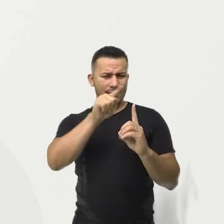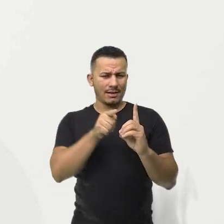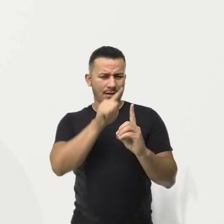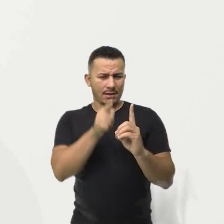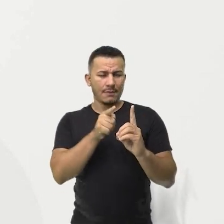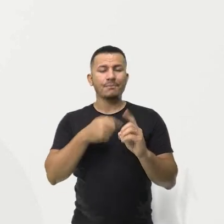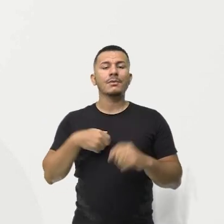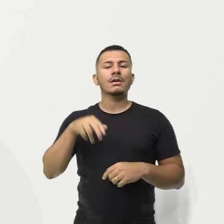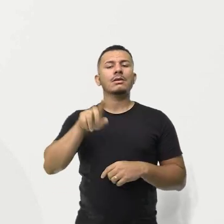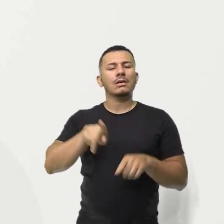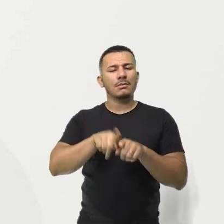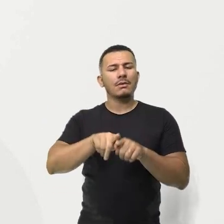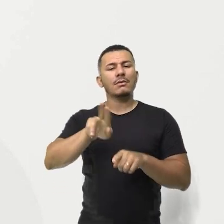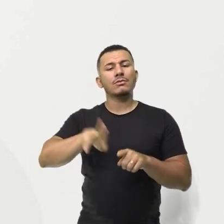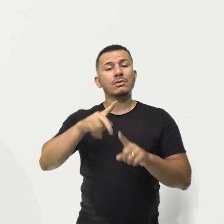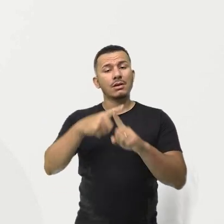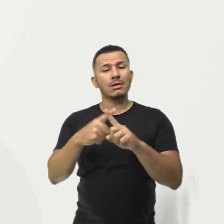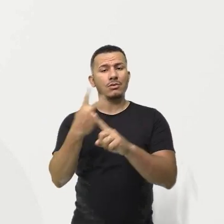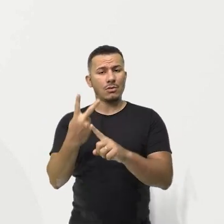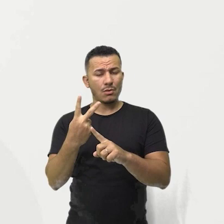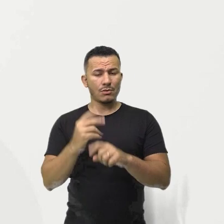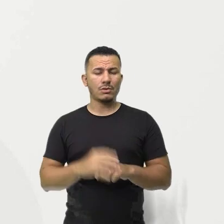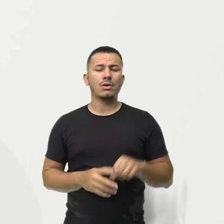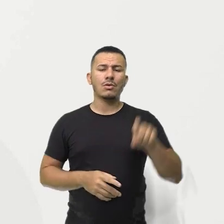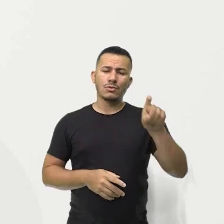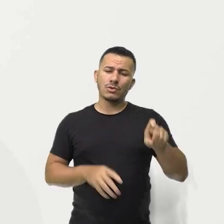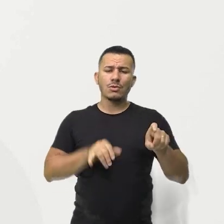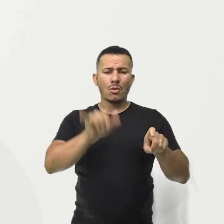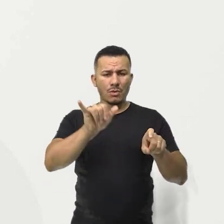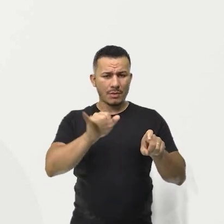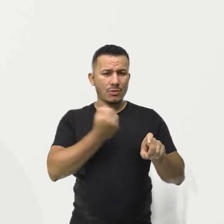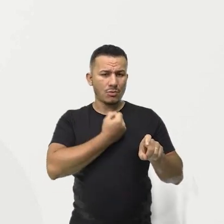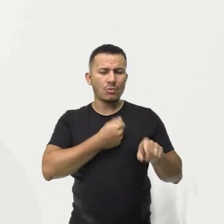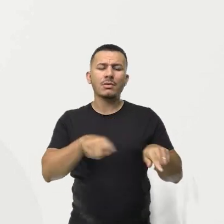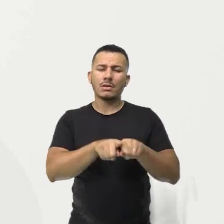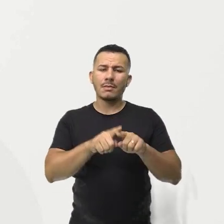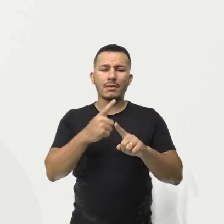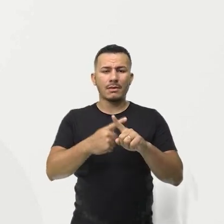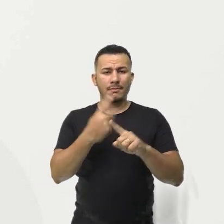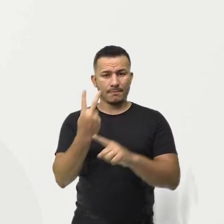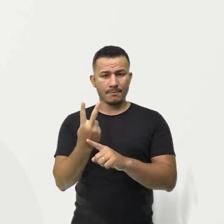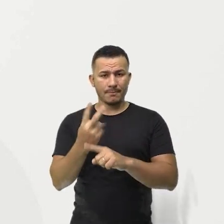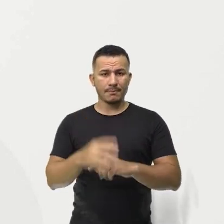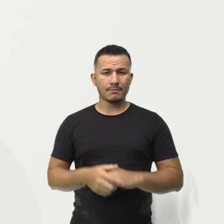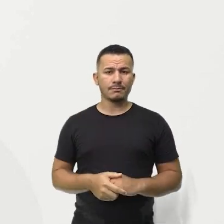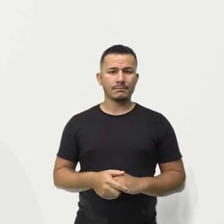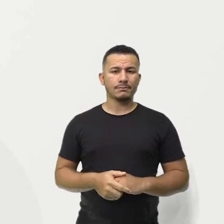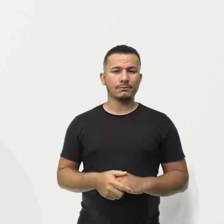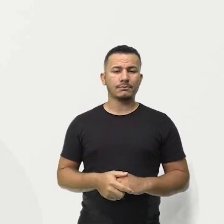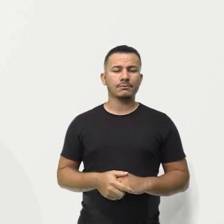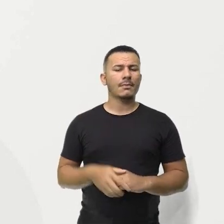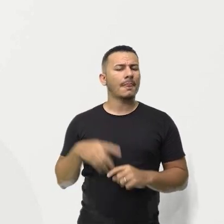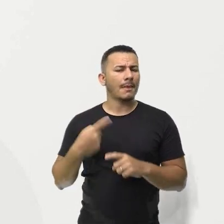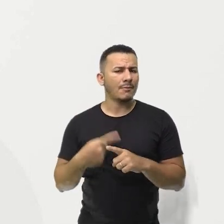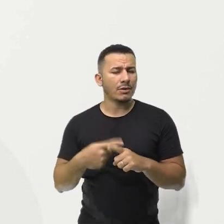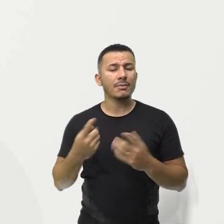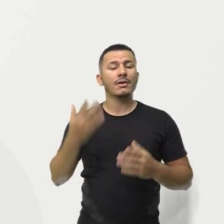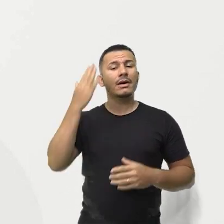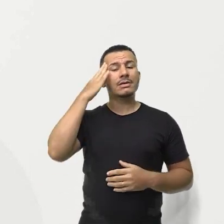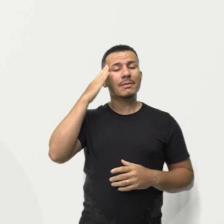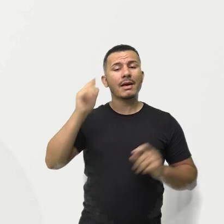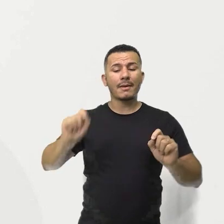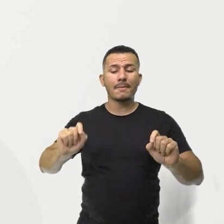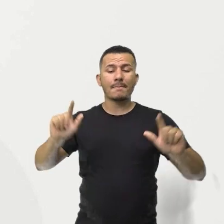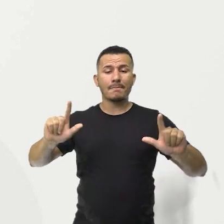é 8. E aí nós temos o nosso ponto D, que nós vamos chamar de D', que nós também vamos multiplicá-lo por 2,